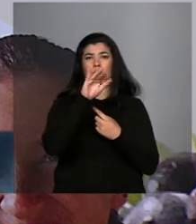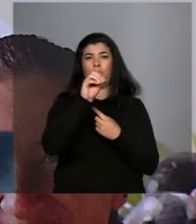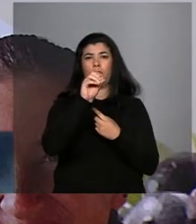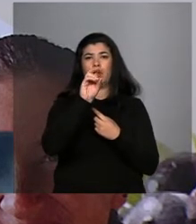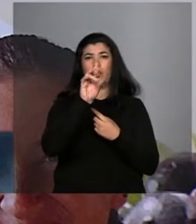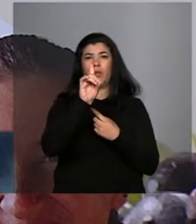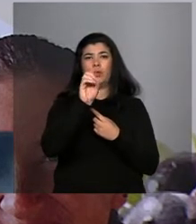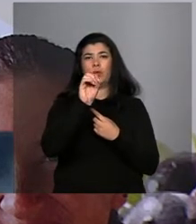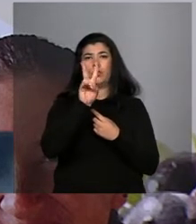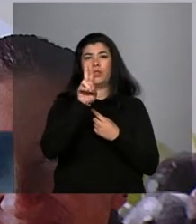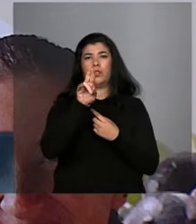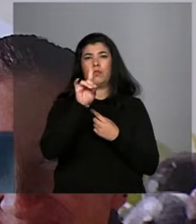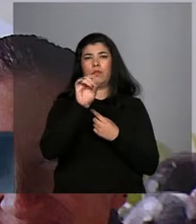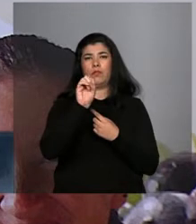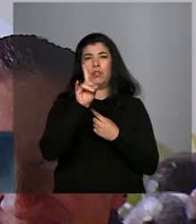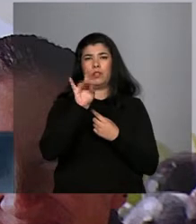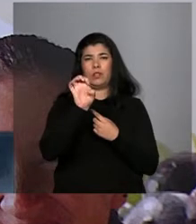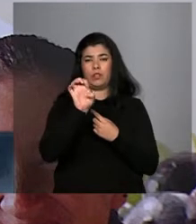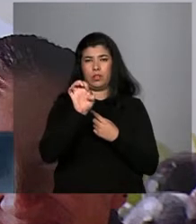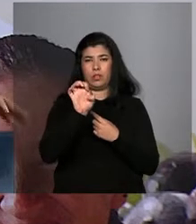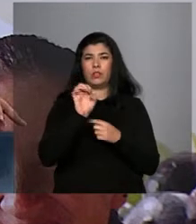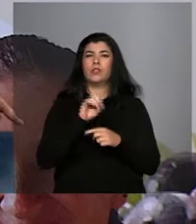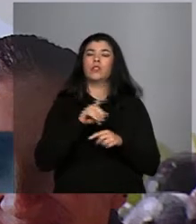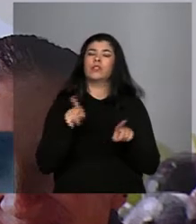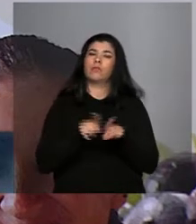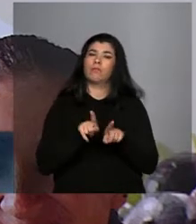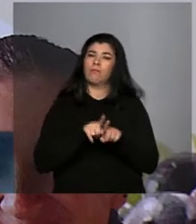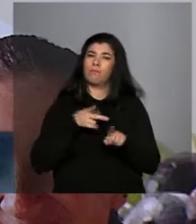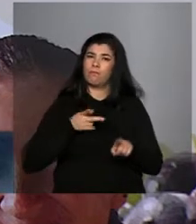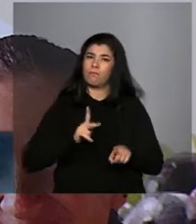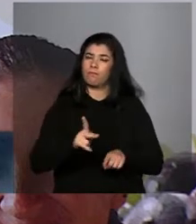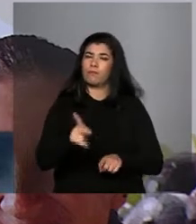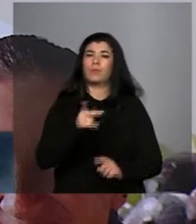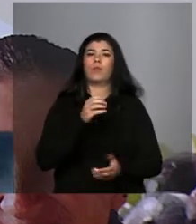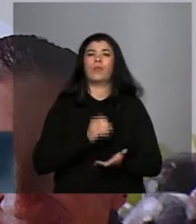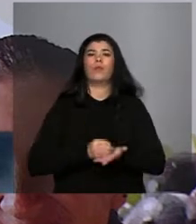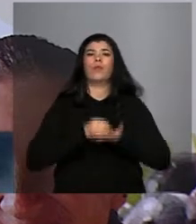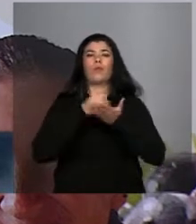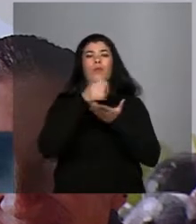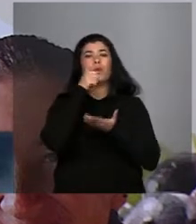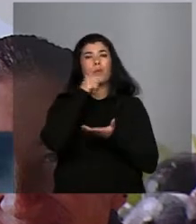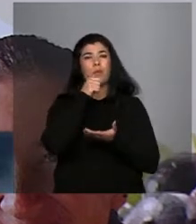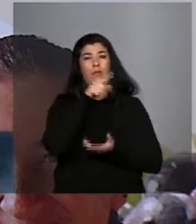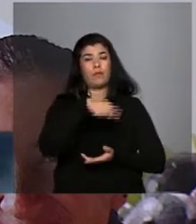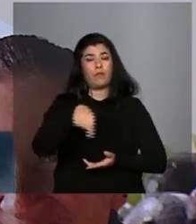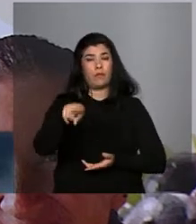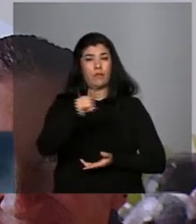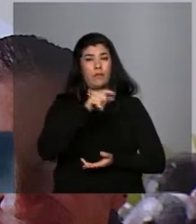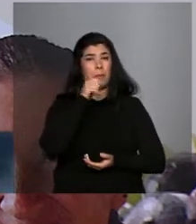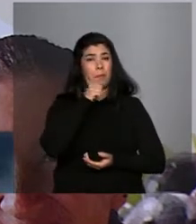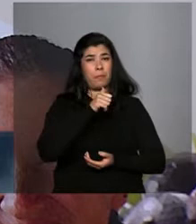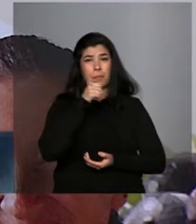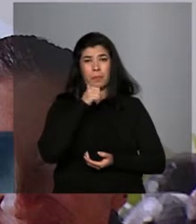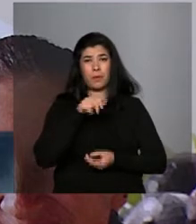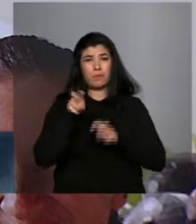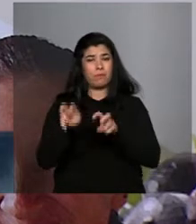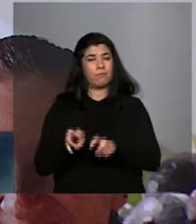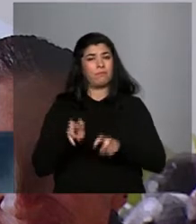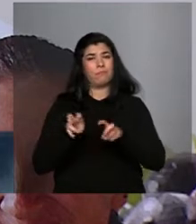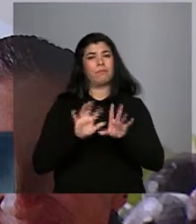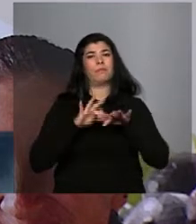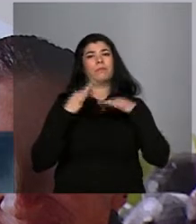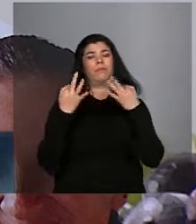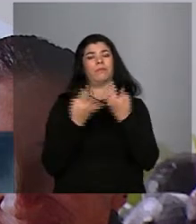Nós vamos continuar apoiando as mulheres, aliás, acho que as mulheres agricultoras familiares têm um papel